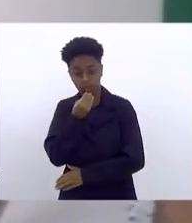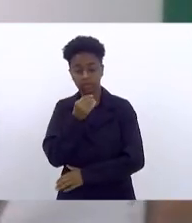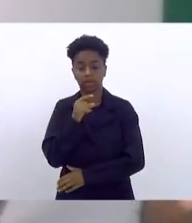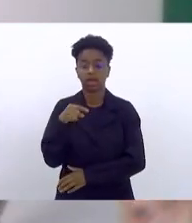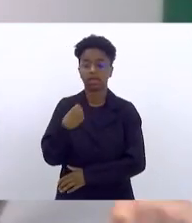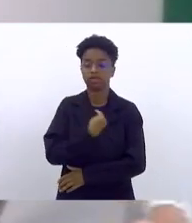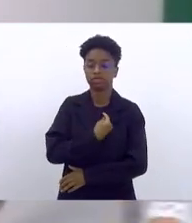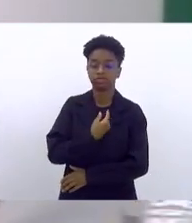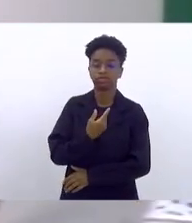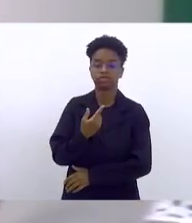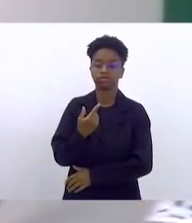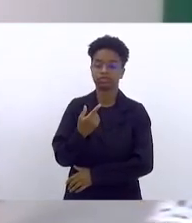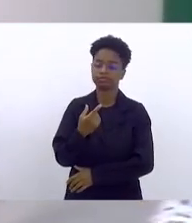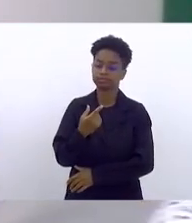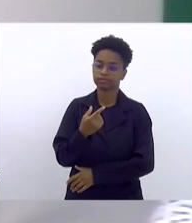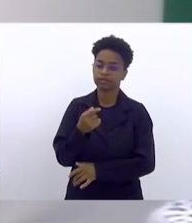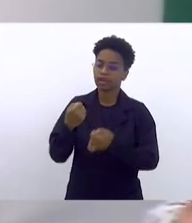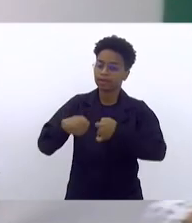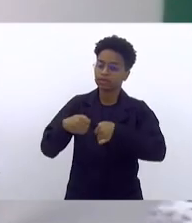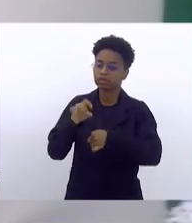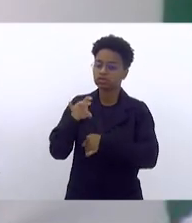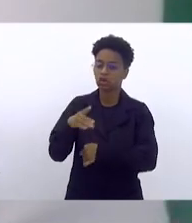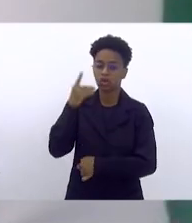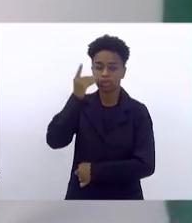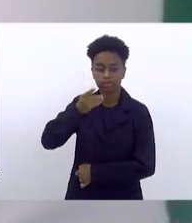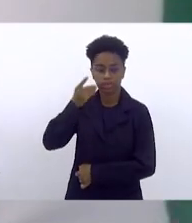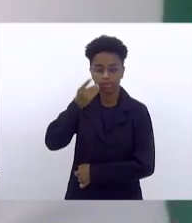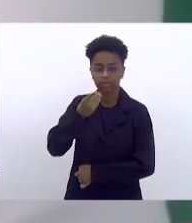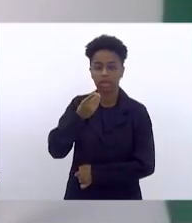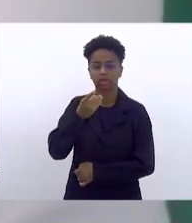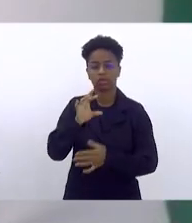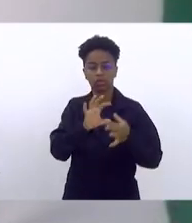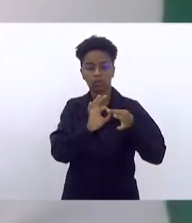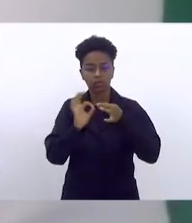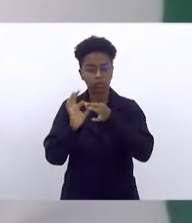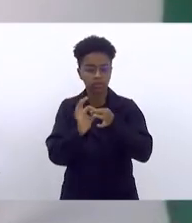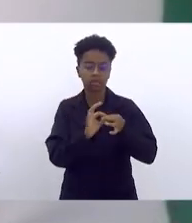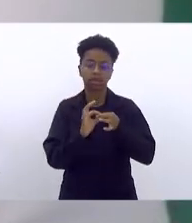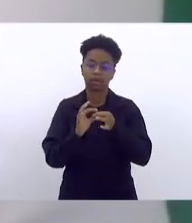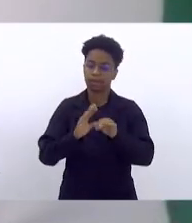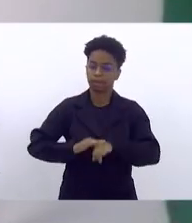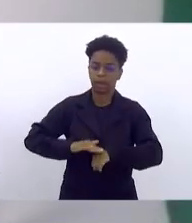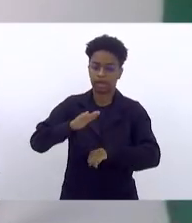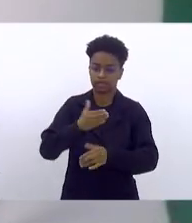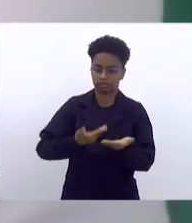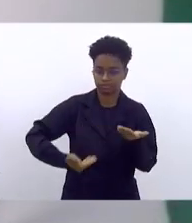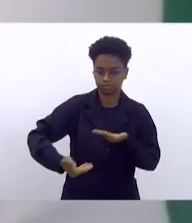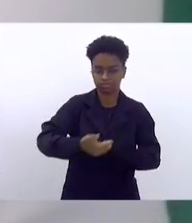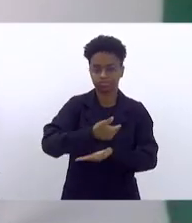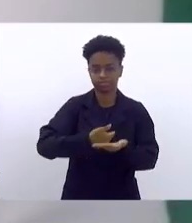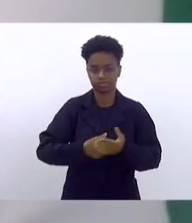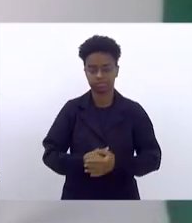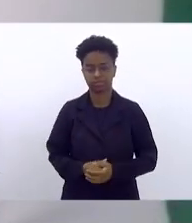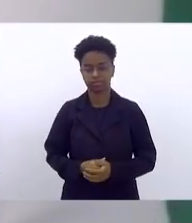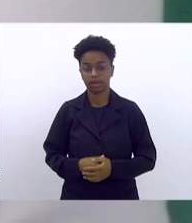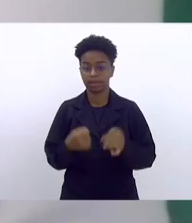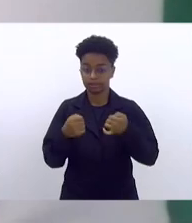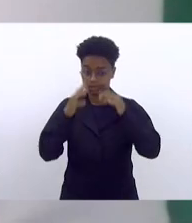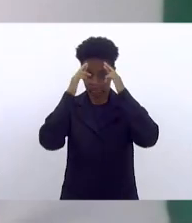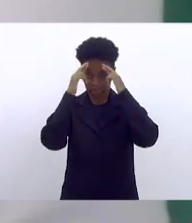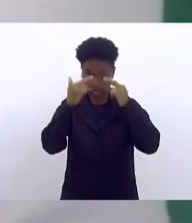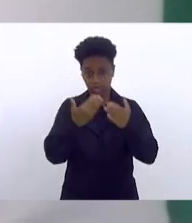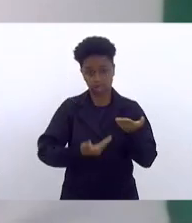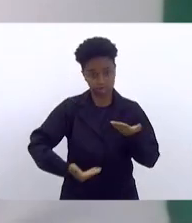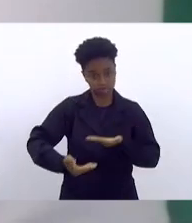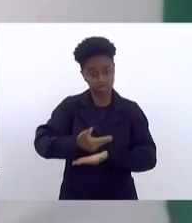que os parlamentares ter mais união mais união entre si mais respeito entre